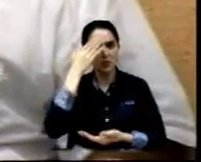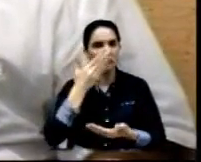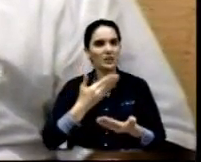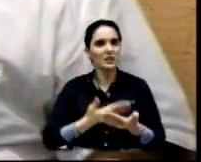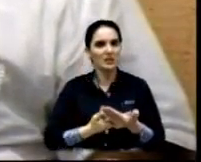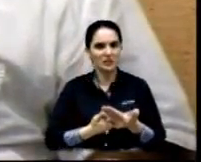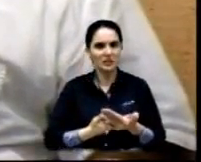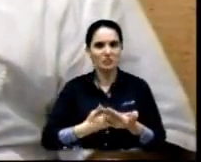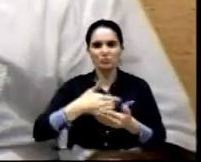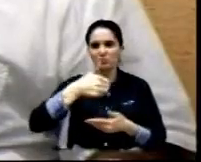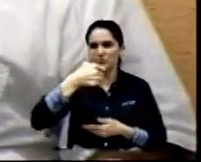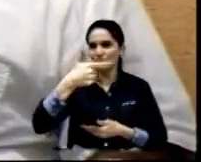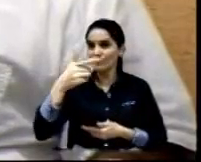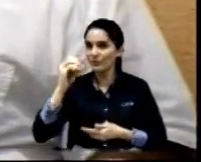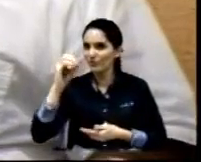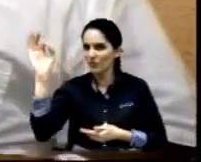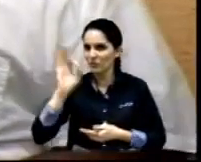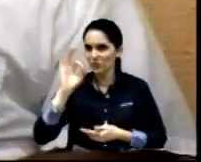em 120%.